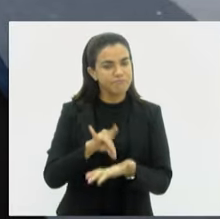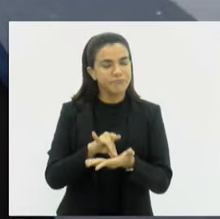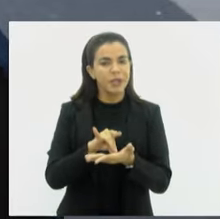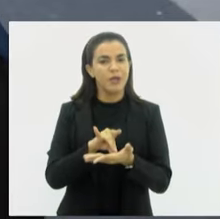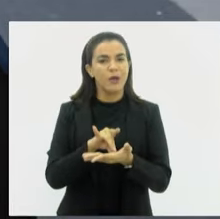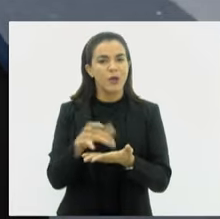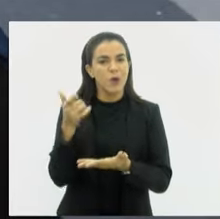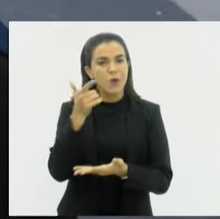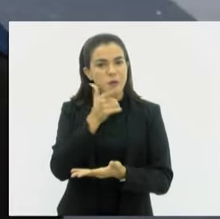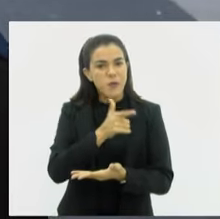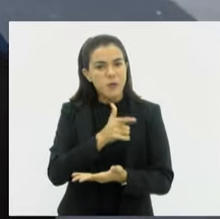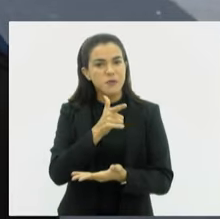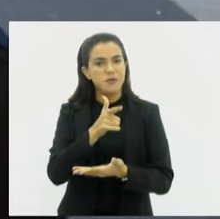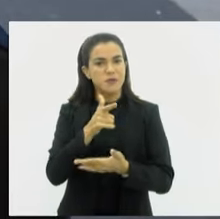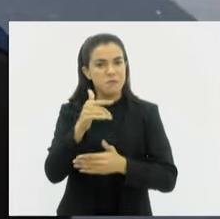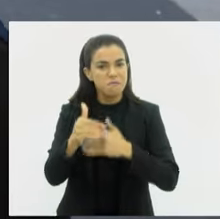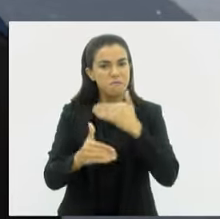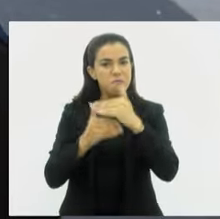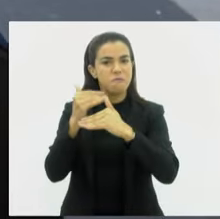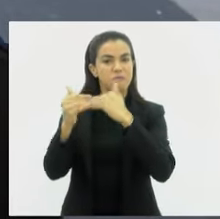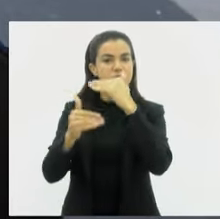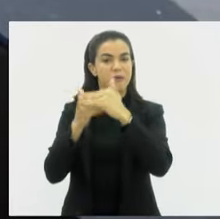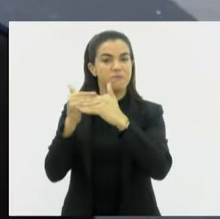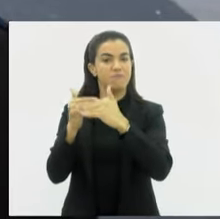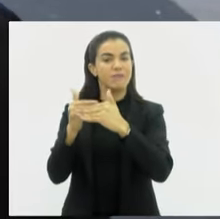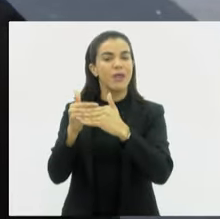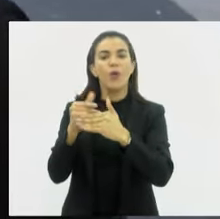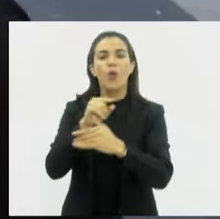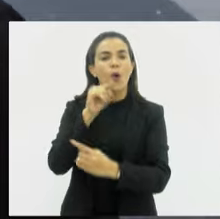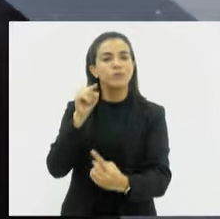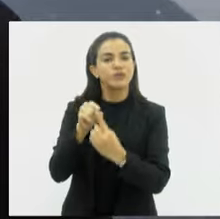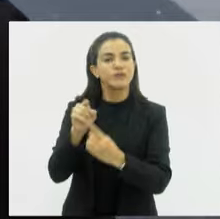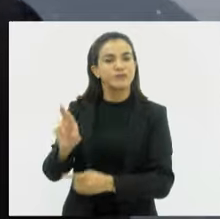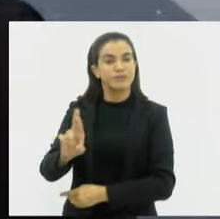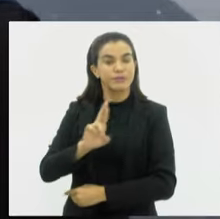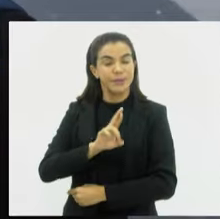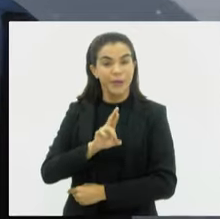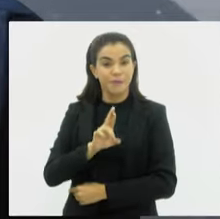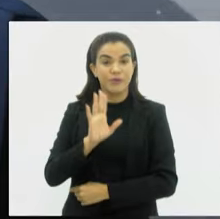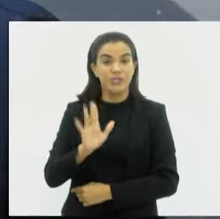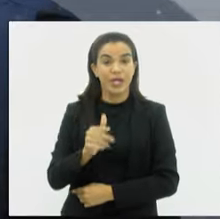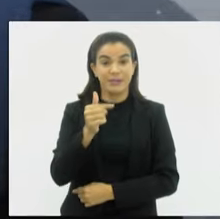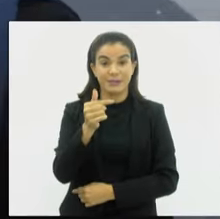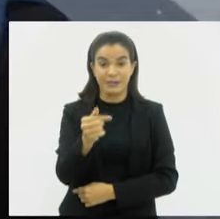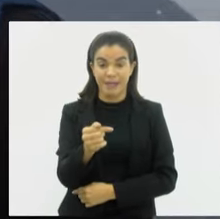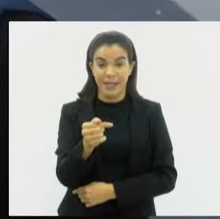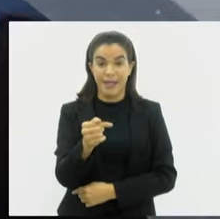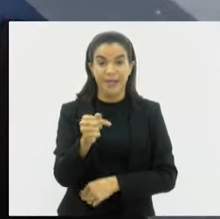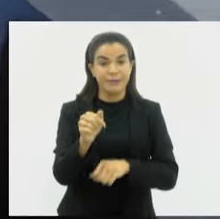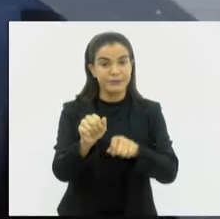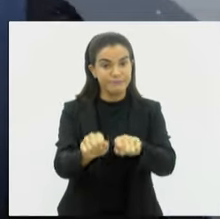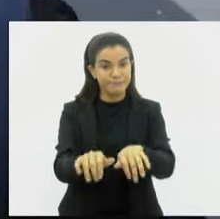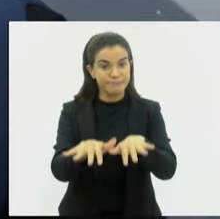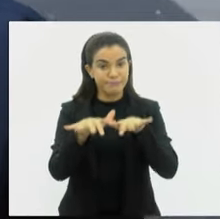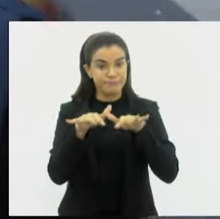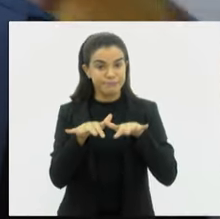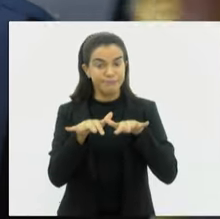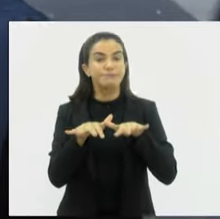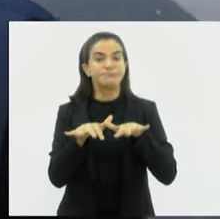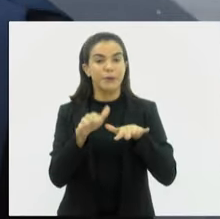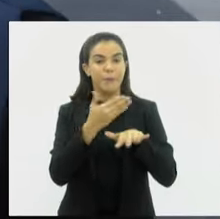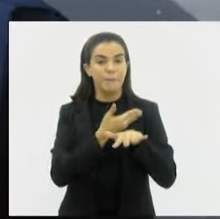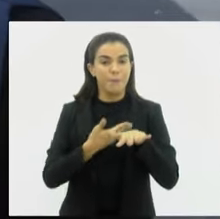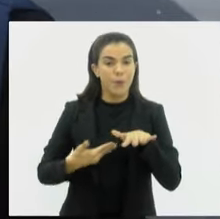levar essa situação adiante, né? Eles precisam de resposta. Fizemos ano passado 7 audiências públicas que travando